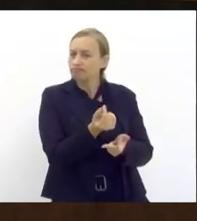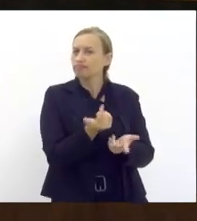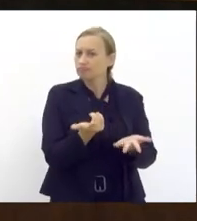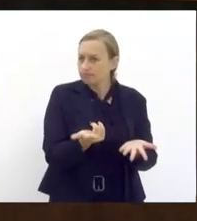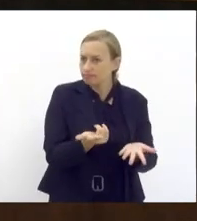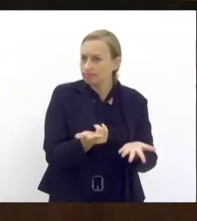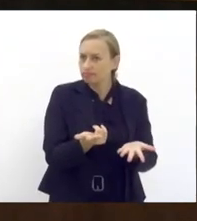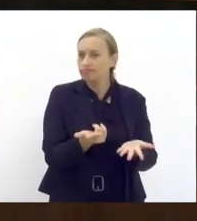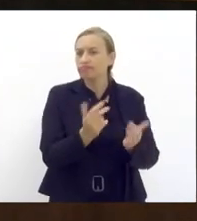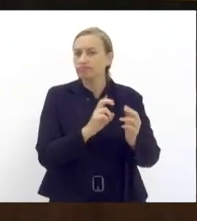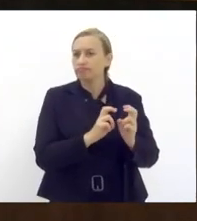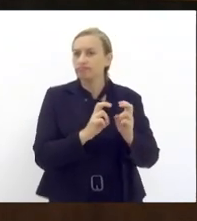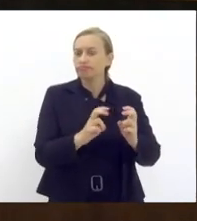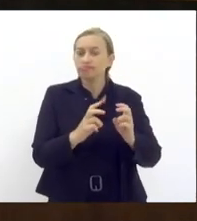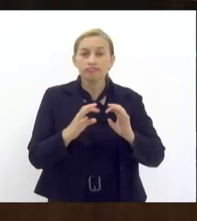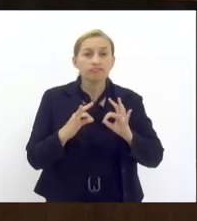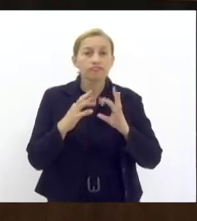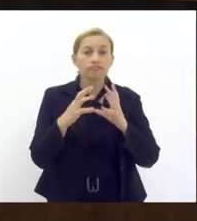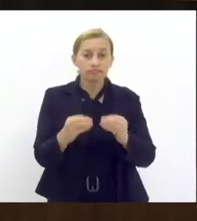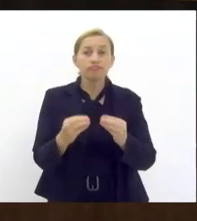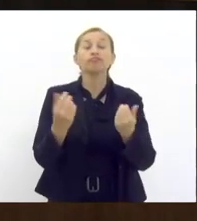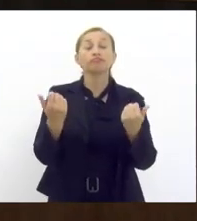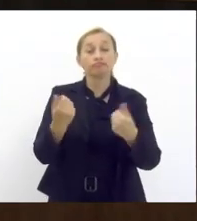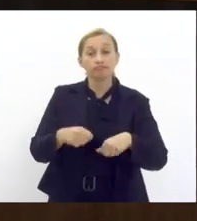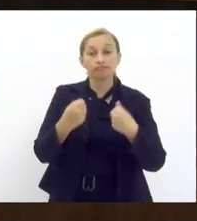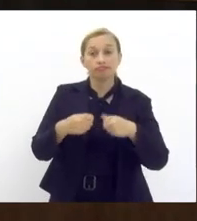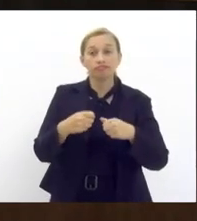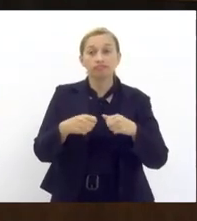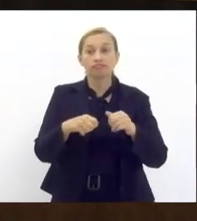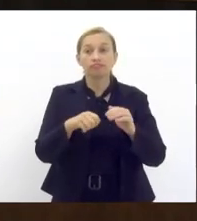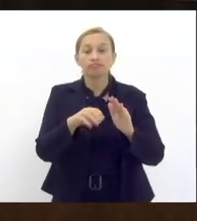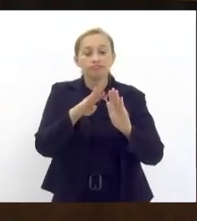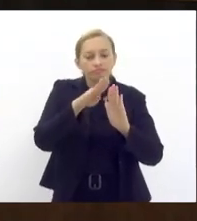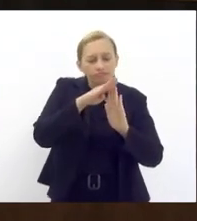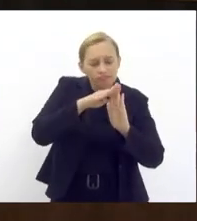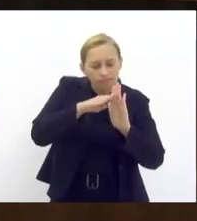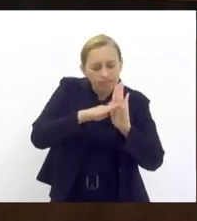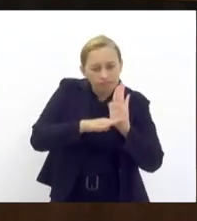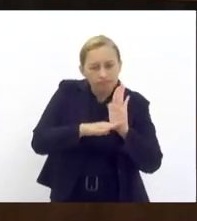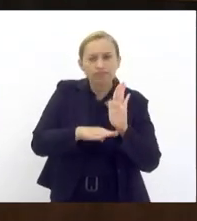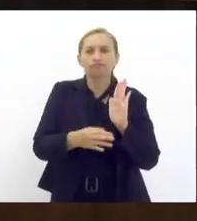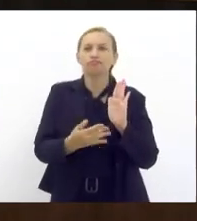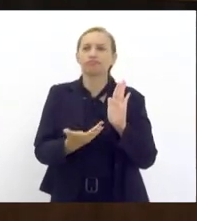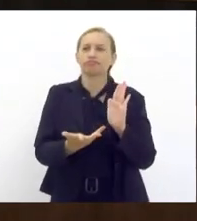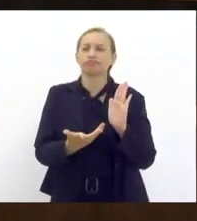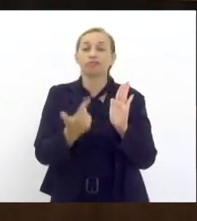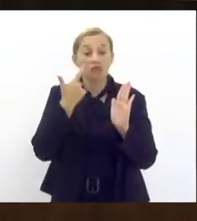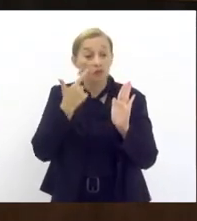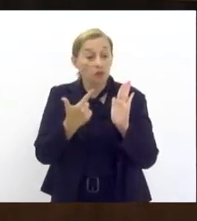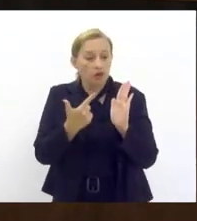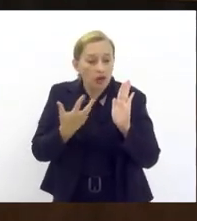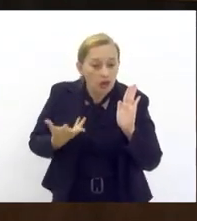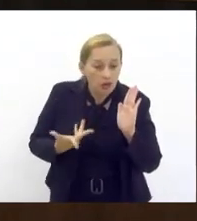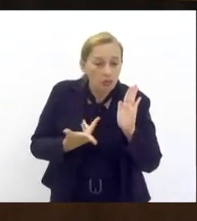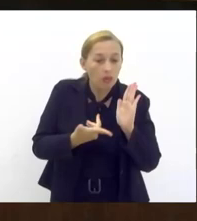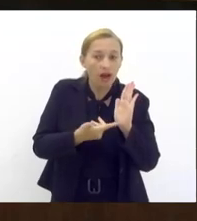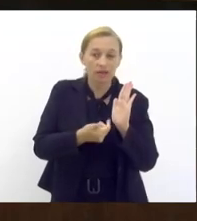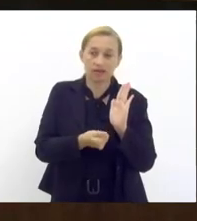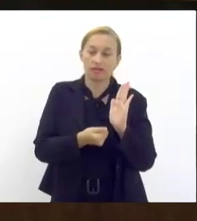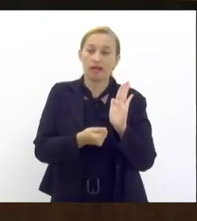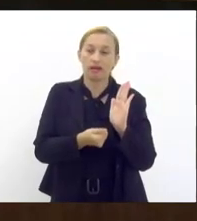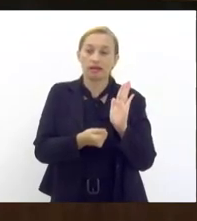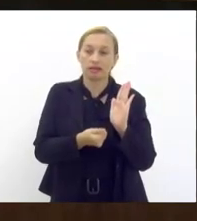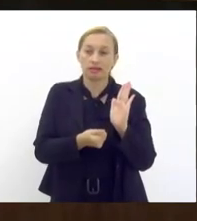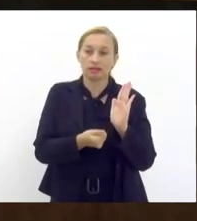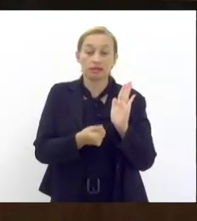passagens, dos transportes, precisa pautar a ineficiência, né, que está sendo